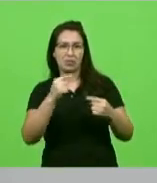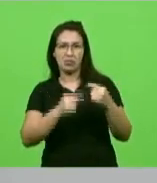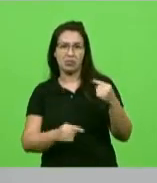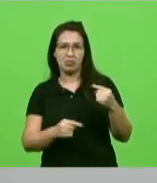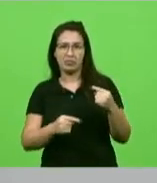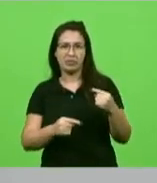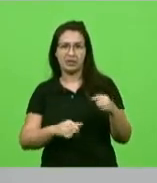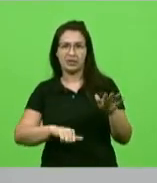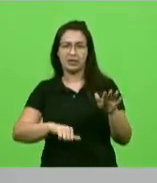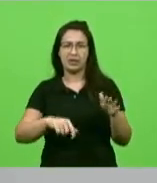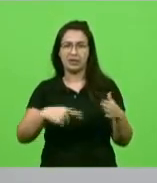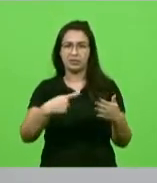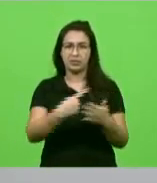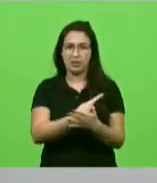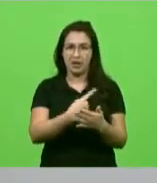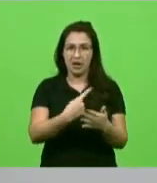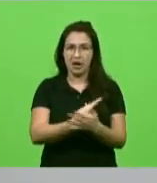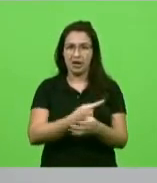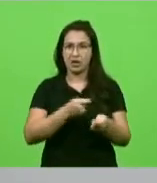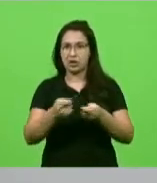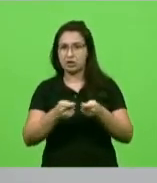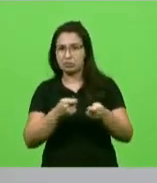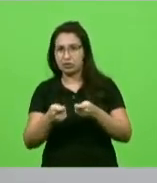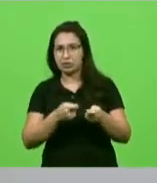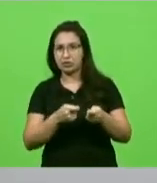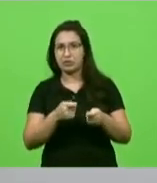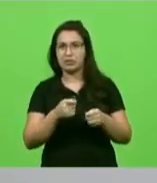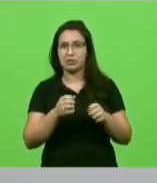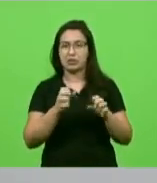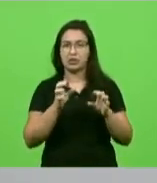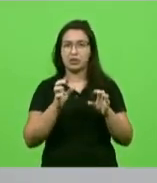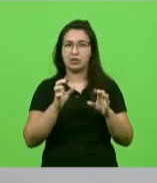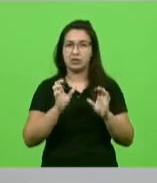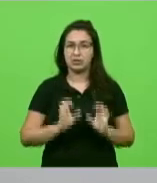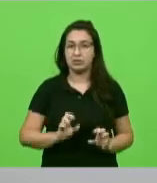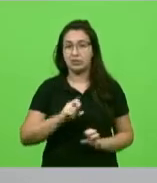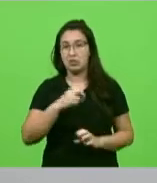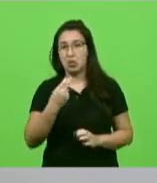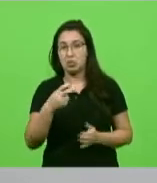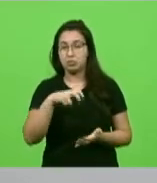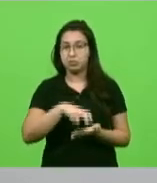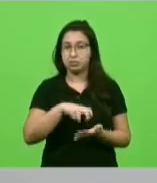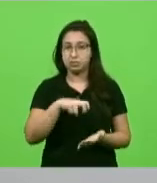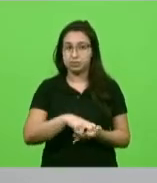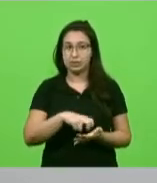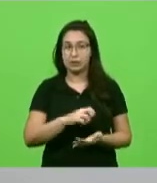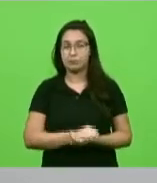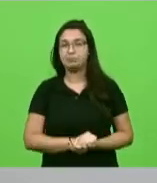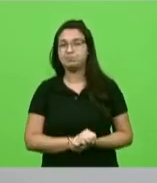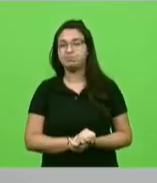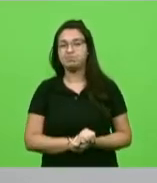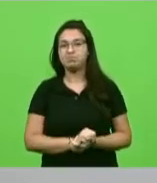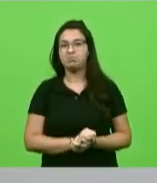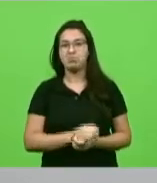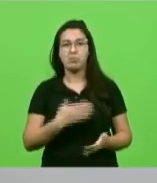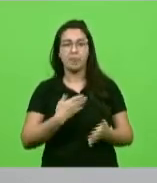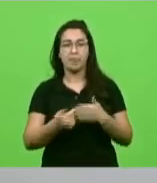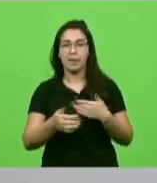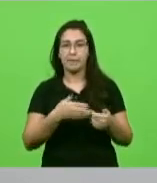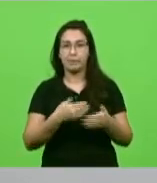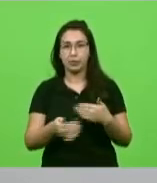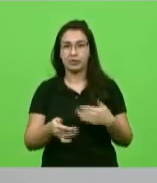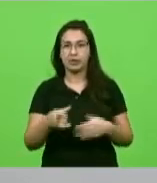com a infração administrativa, civil ou penal. Portanto, independente de